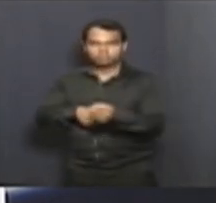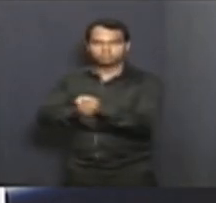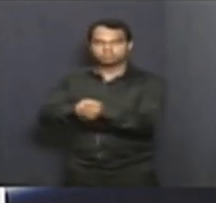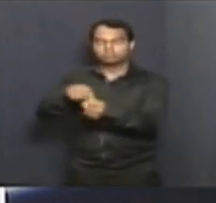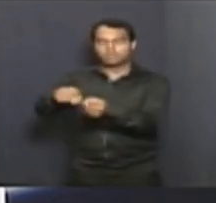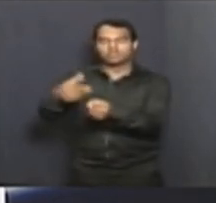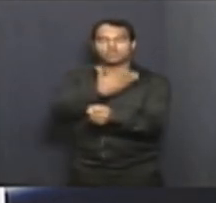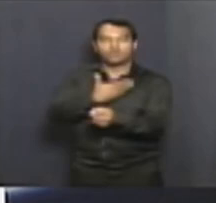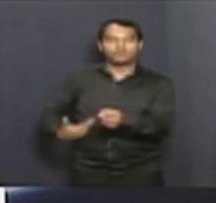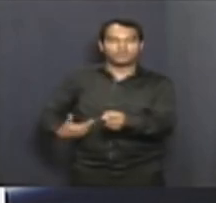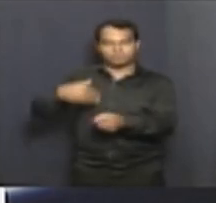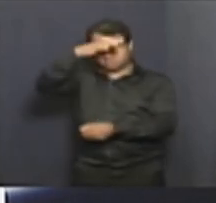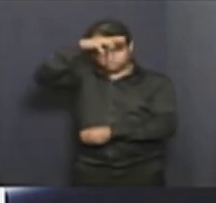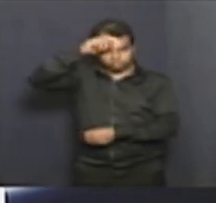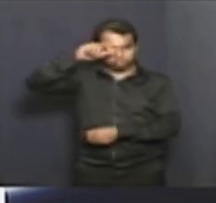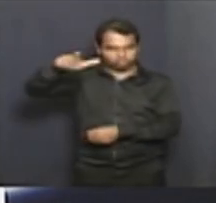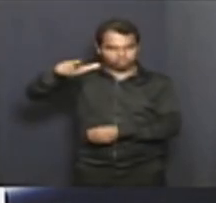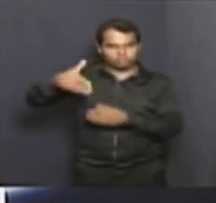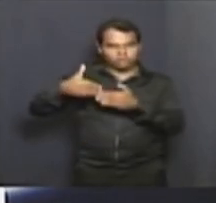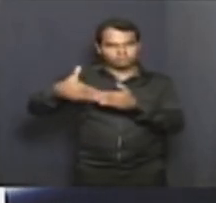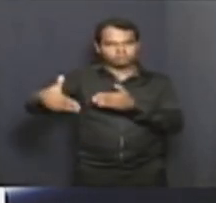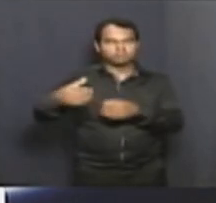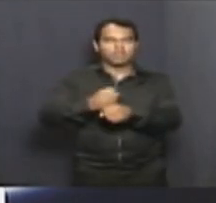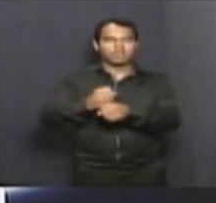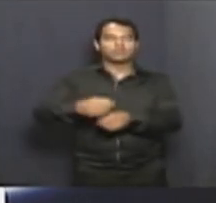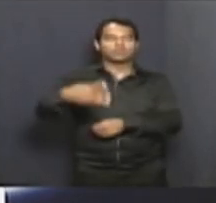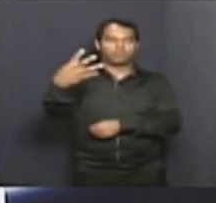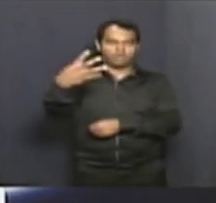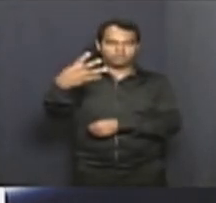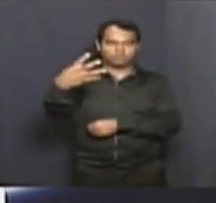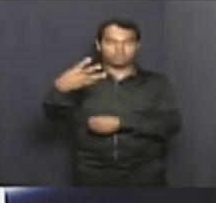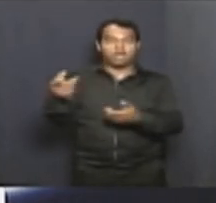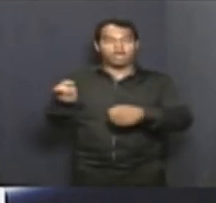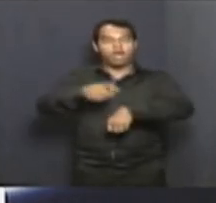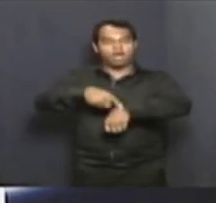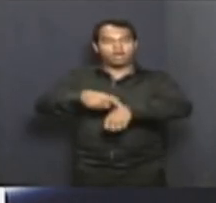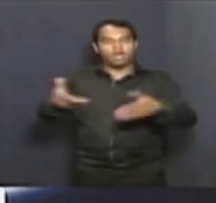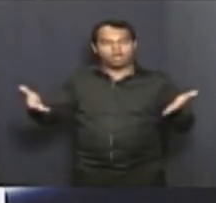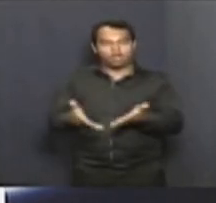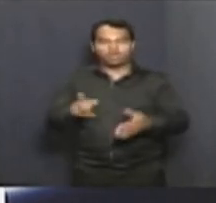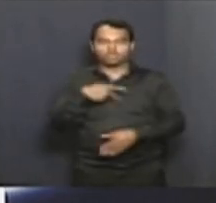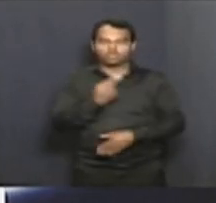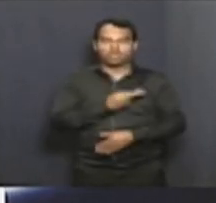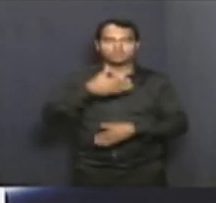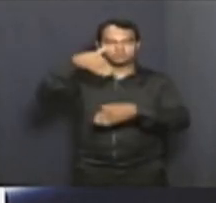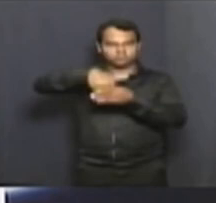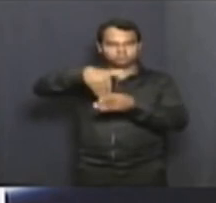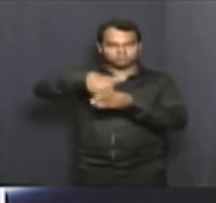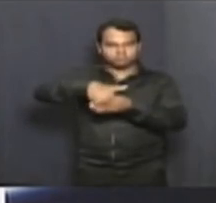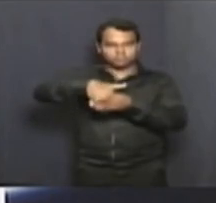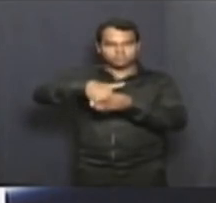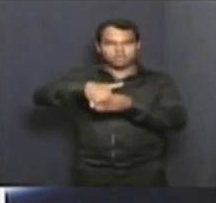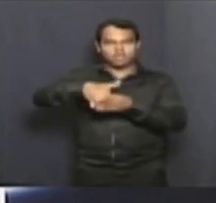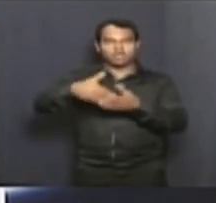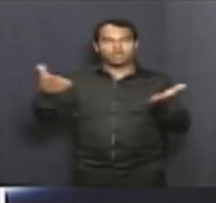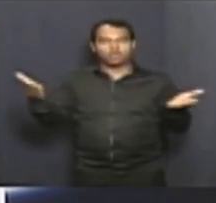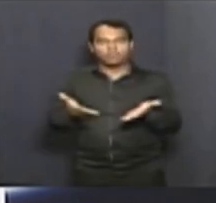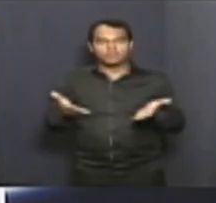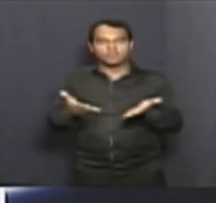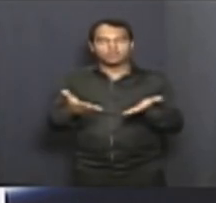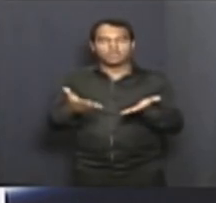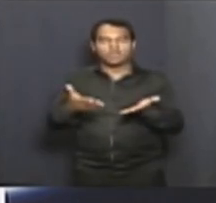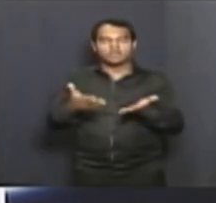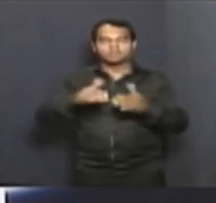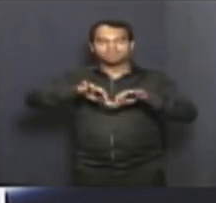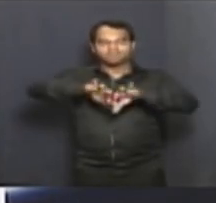grosso do sul pelos próximos quatro anos é hora de nós eleitores enquanto cidadãos separarmos o joio do trigo